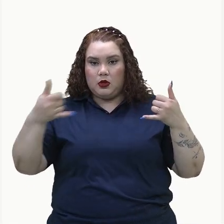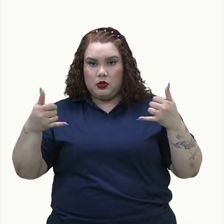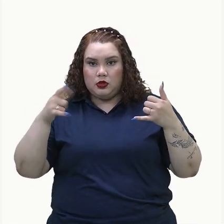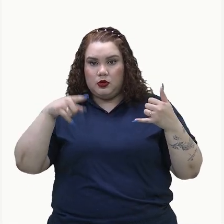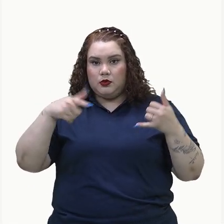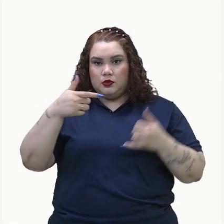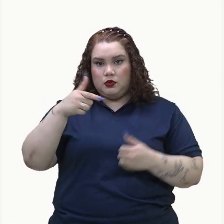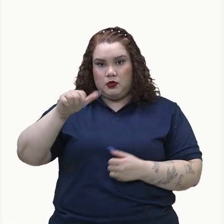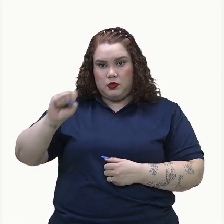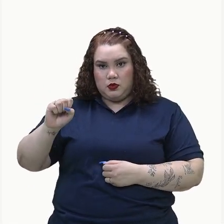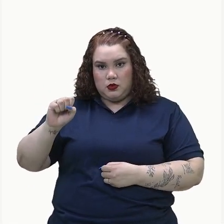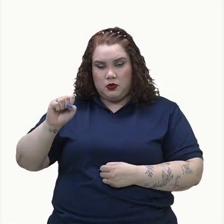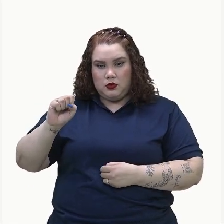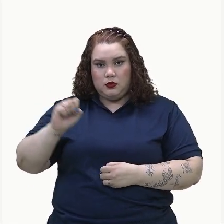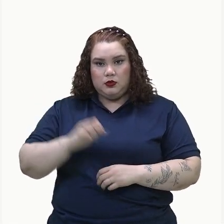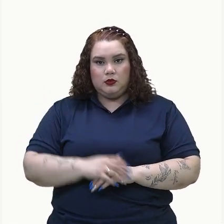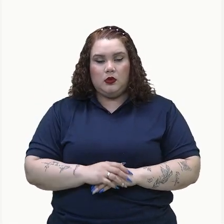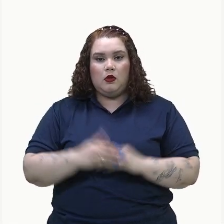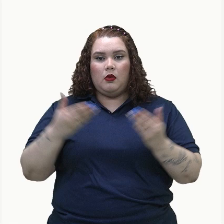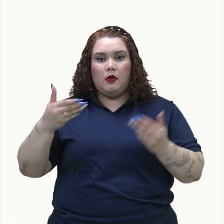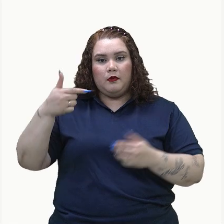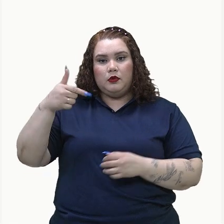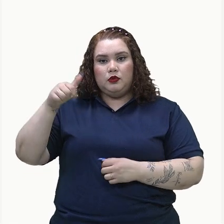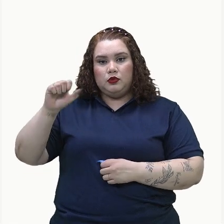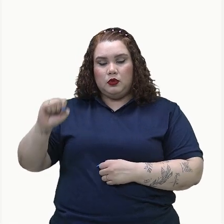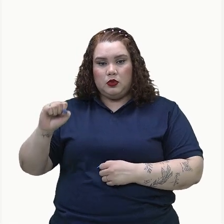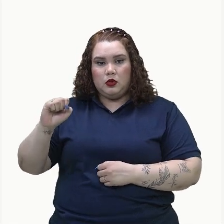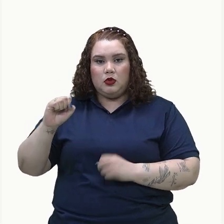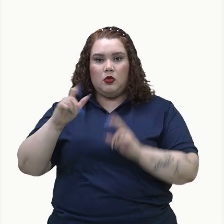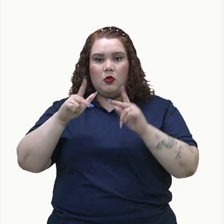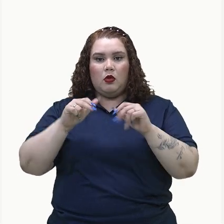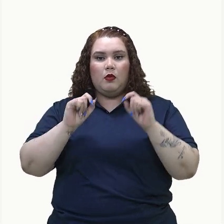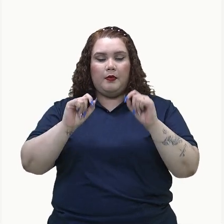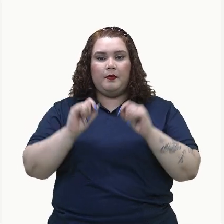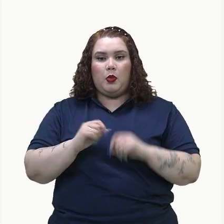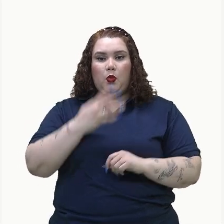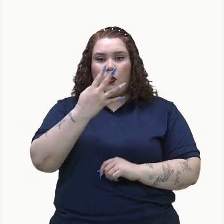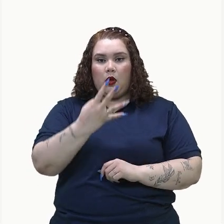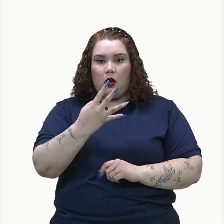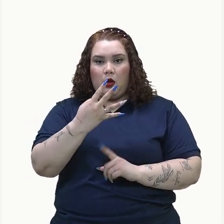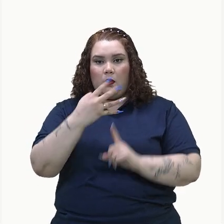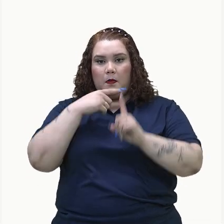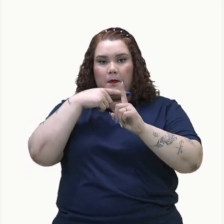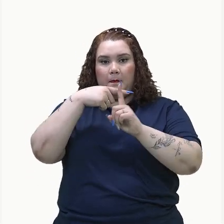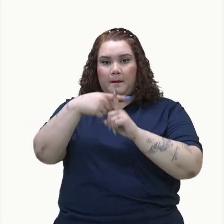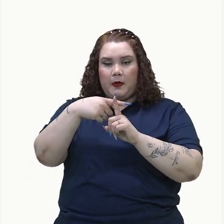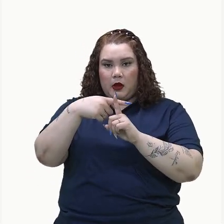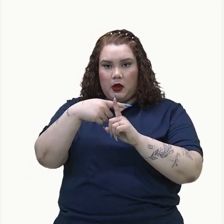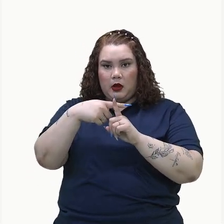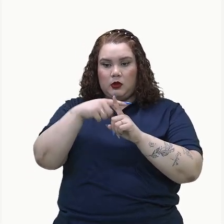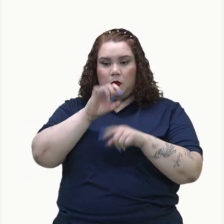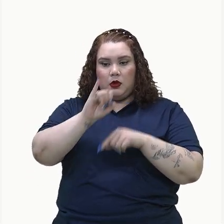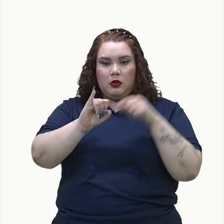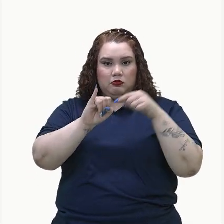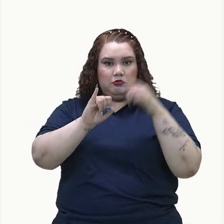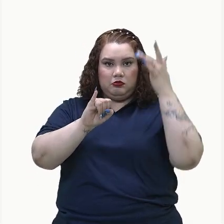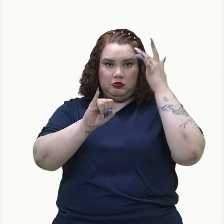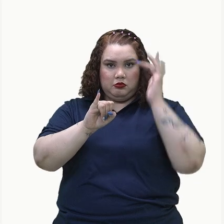ó, igual a I1, que é 4, mais o I, que eu não sei quanto